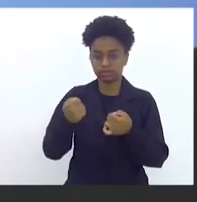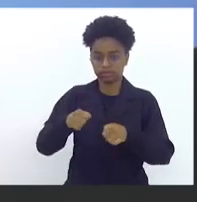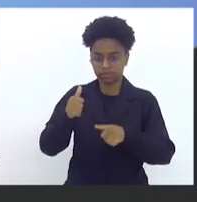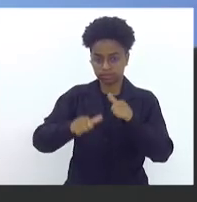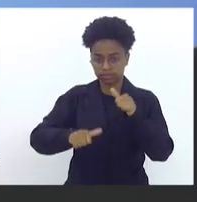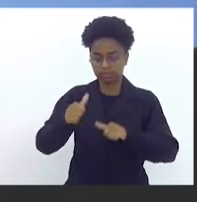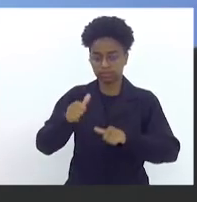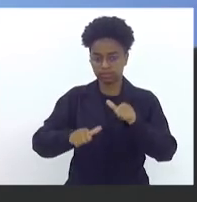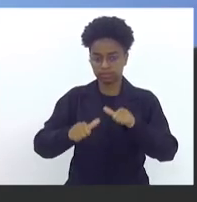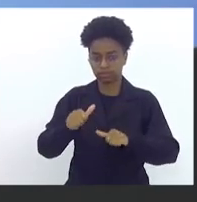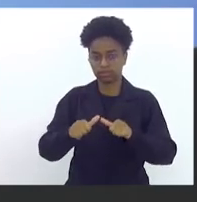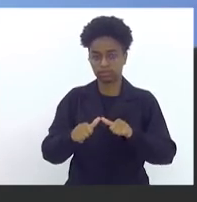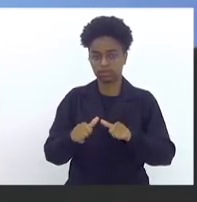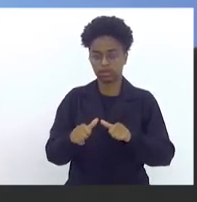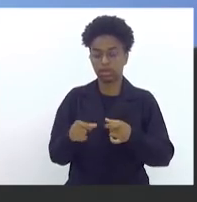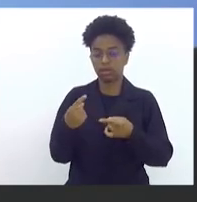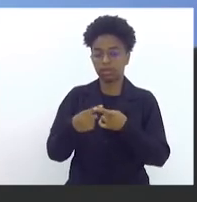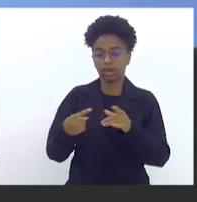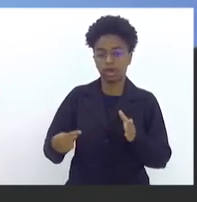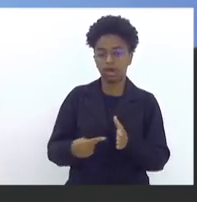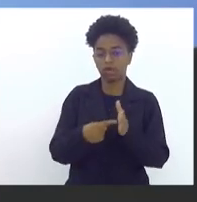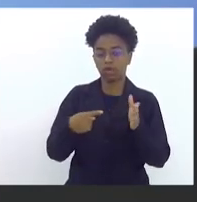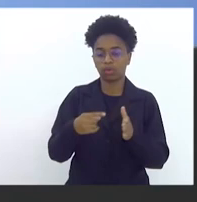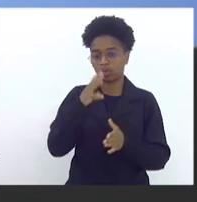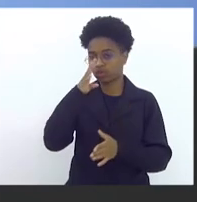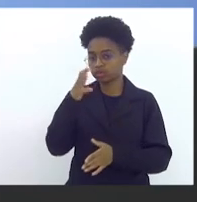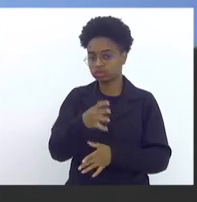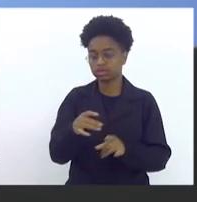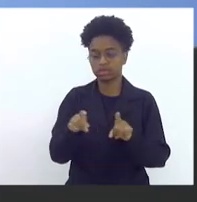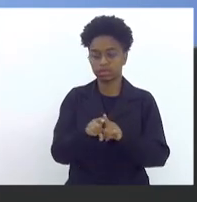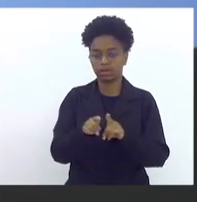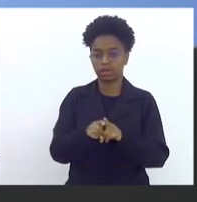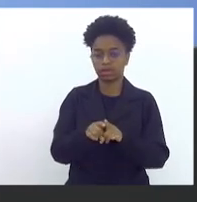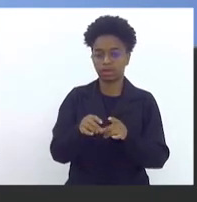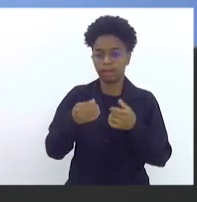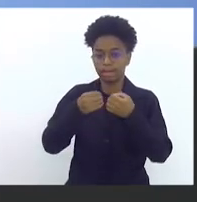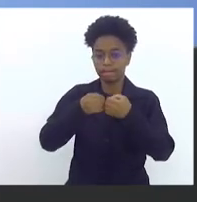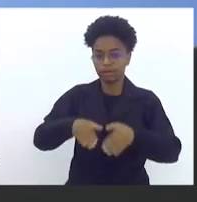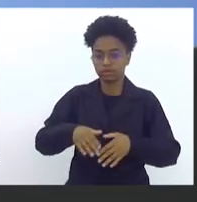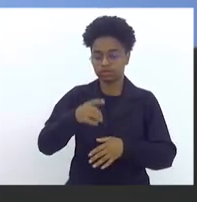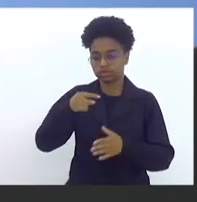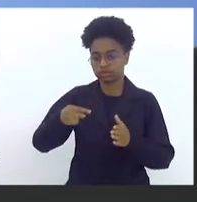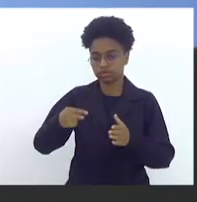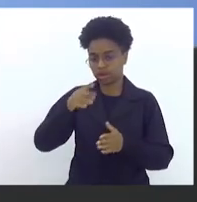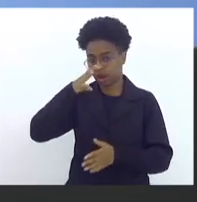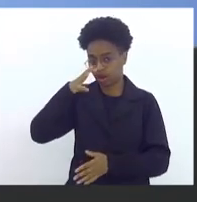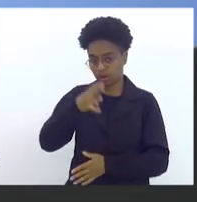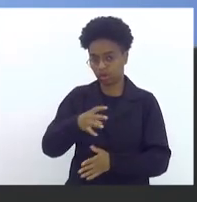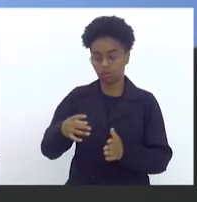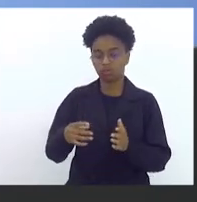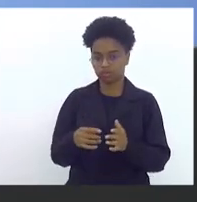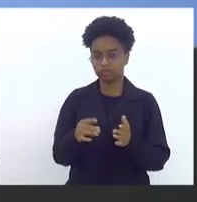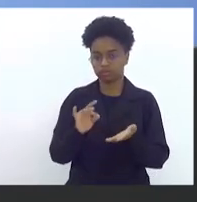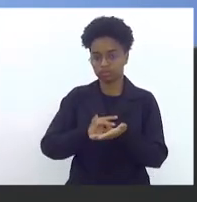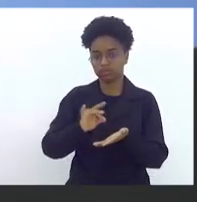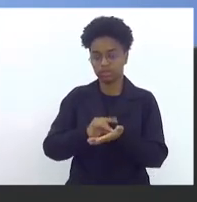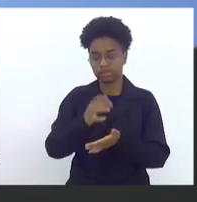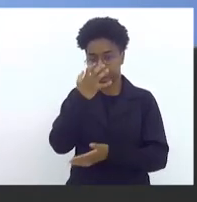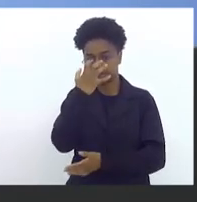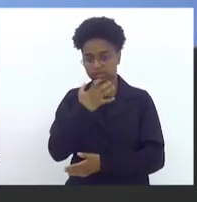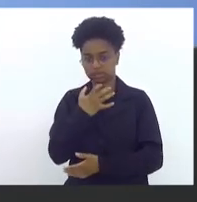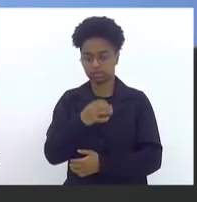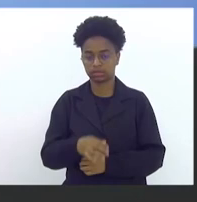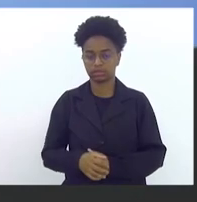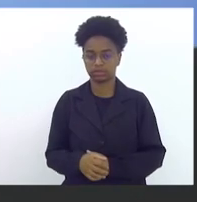essas falsas ações acabam até é desde legitimando as acusações verdadeiras sérias